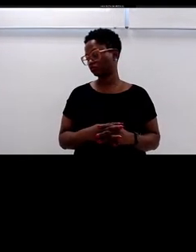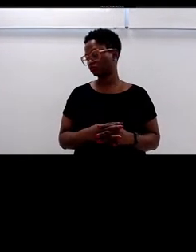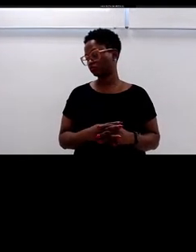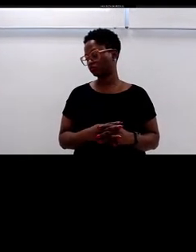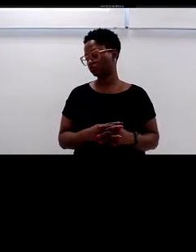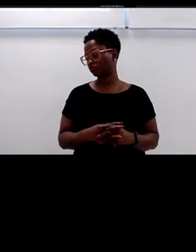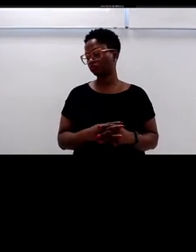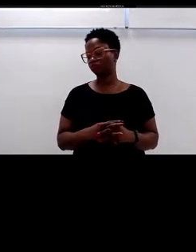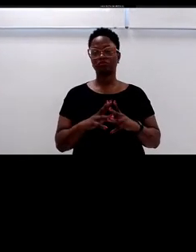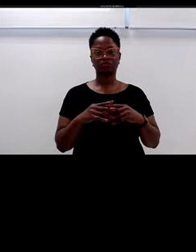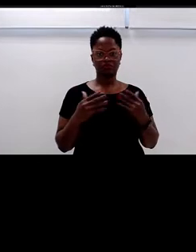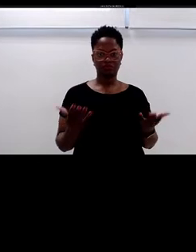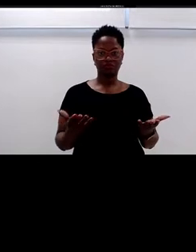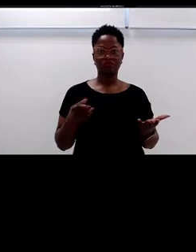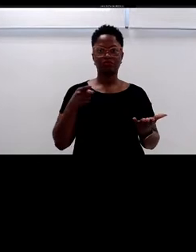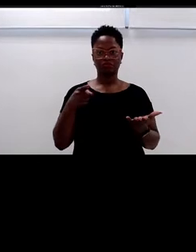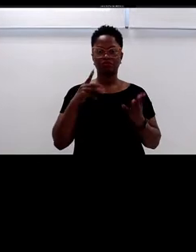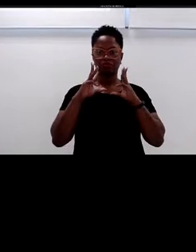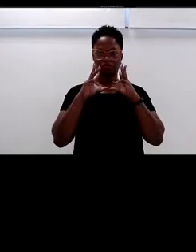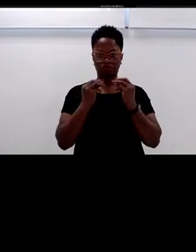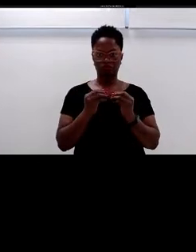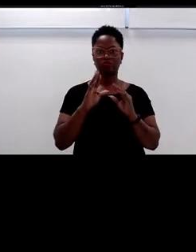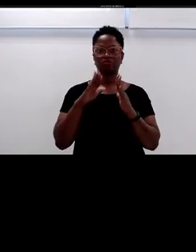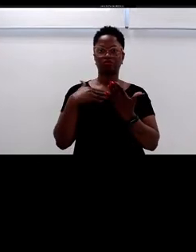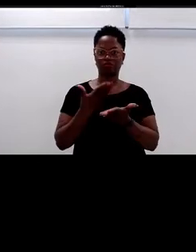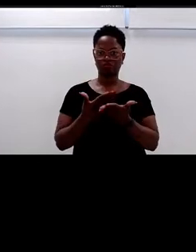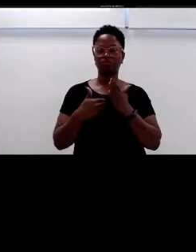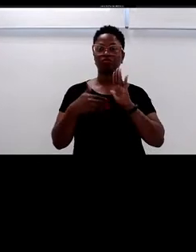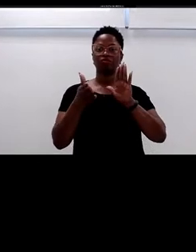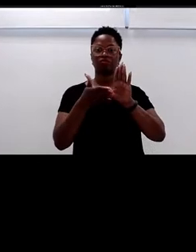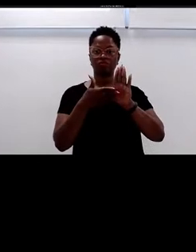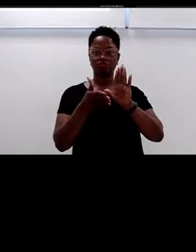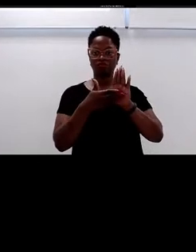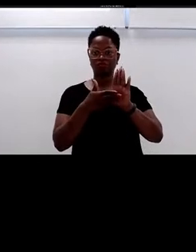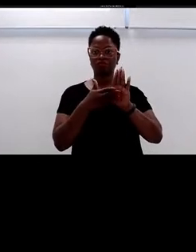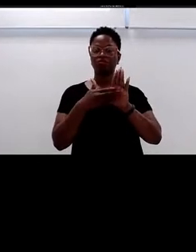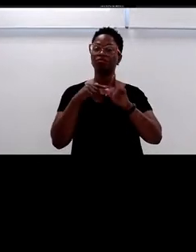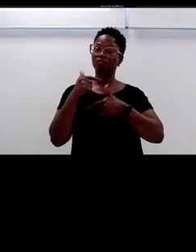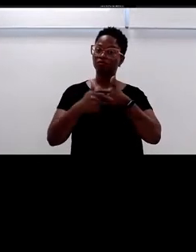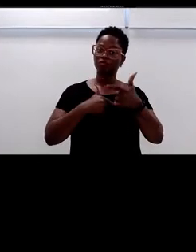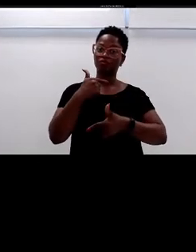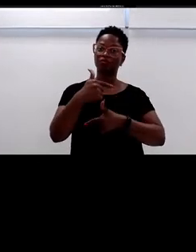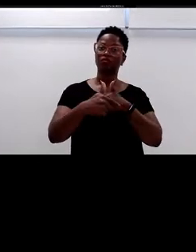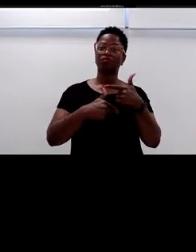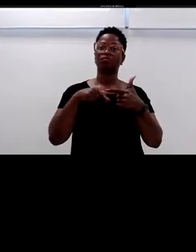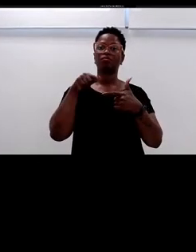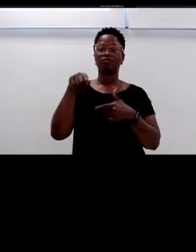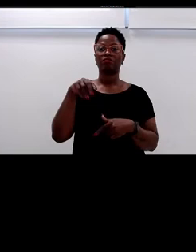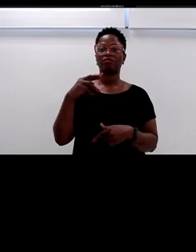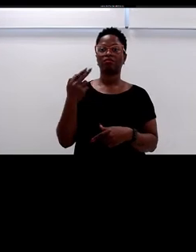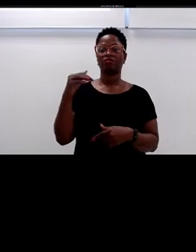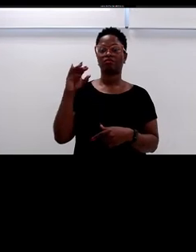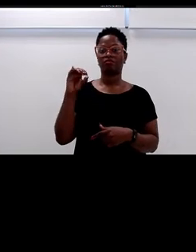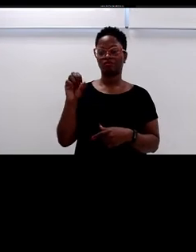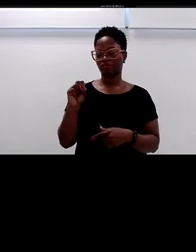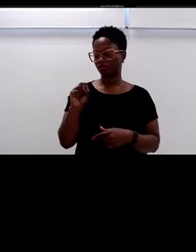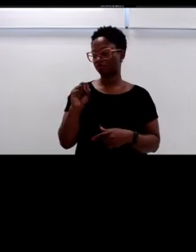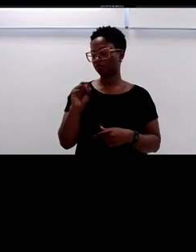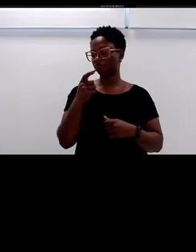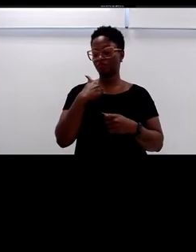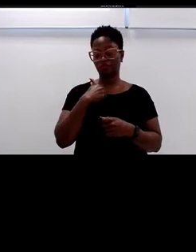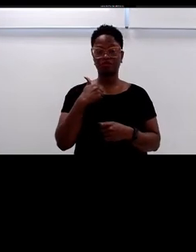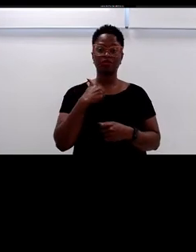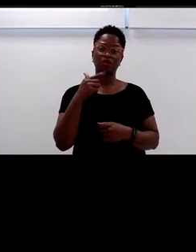Quando a Oficina Escola propôs, né, que fizéssemos um trabalho ali para a região de Manguinhos, né, eu